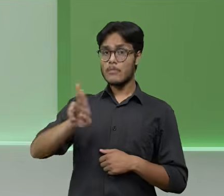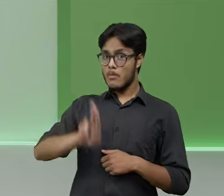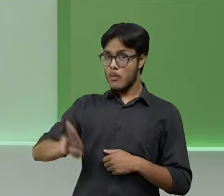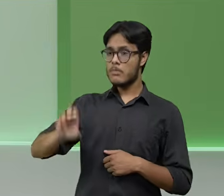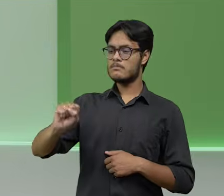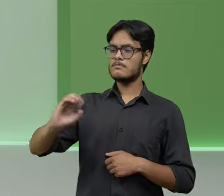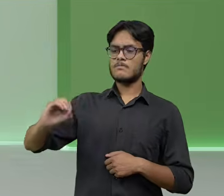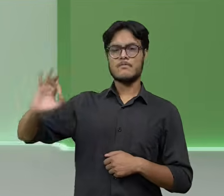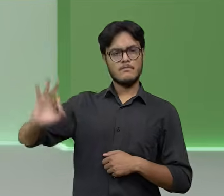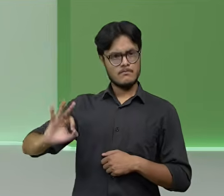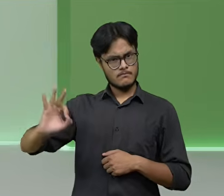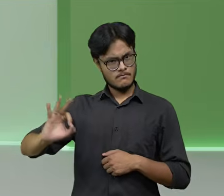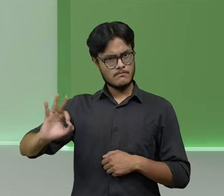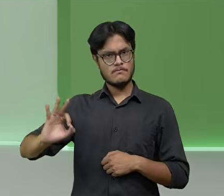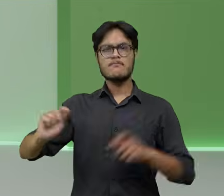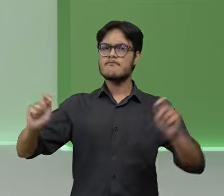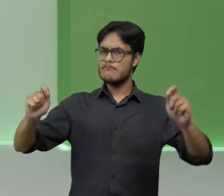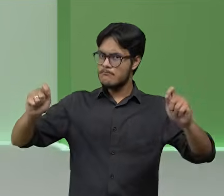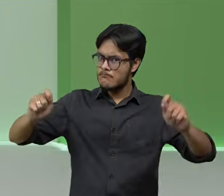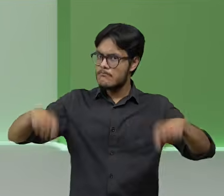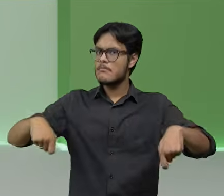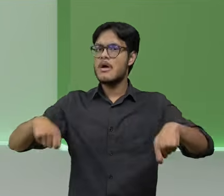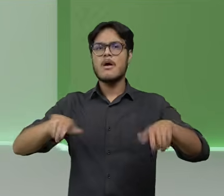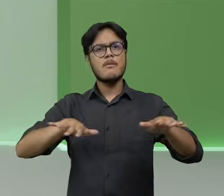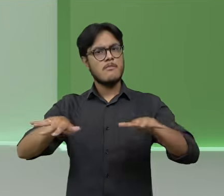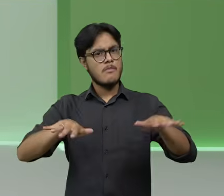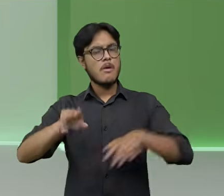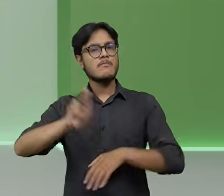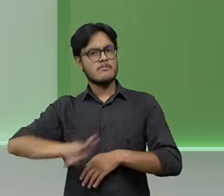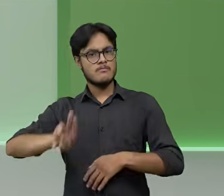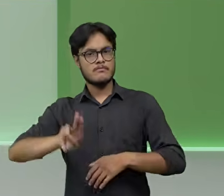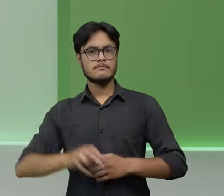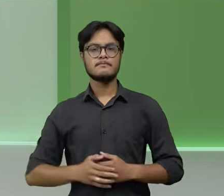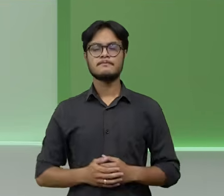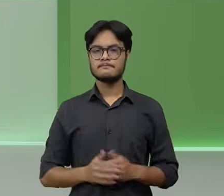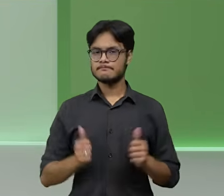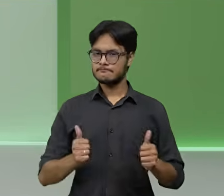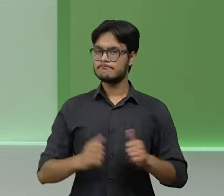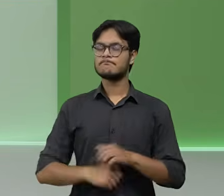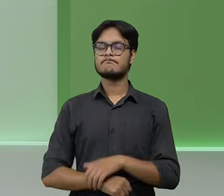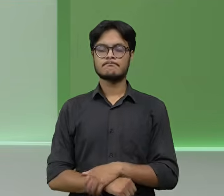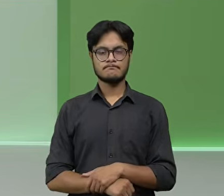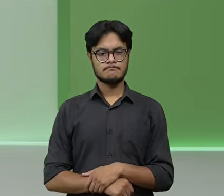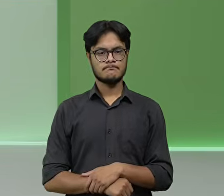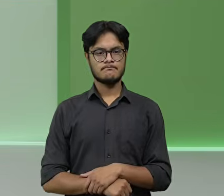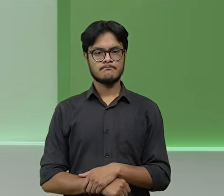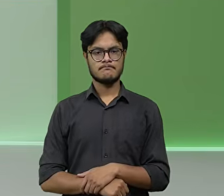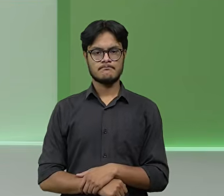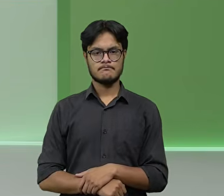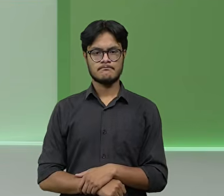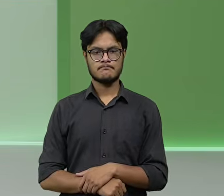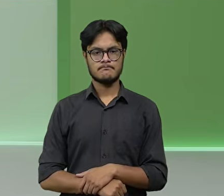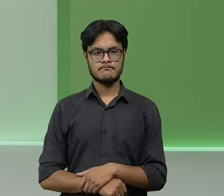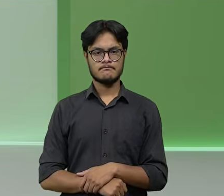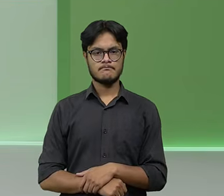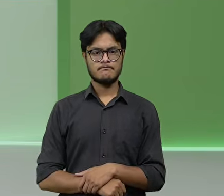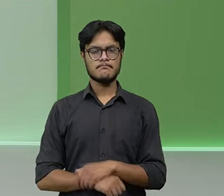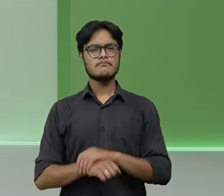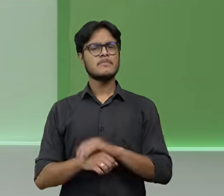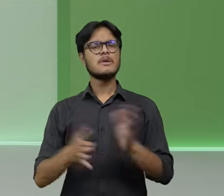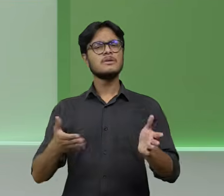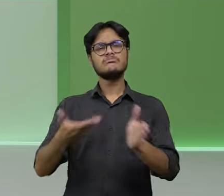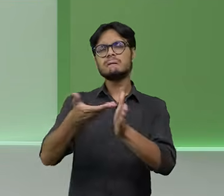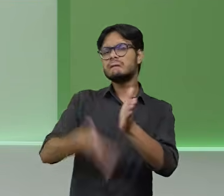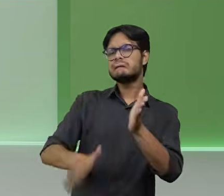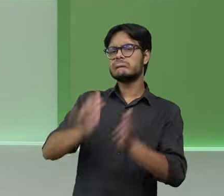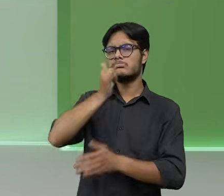Ele utiliza 80% do total. Show? Então, quanto vai para a energia dissipada? 20%.